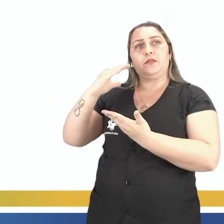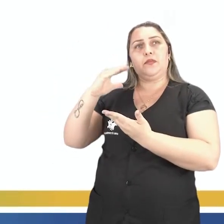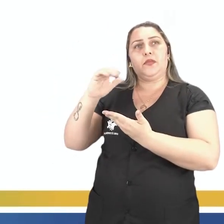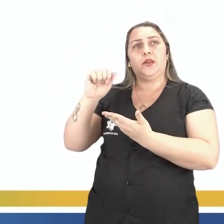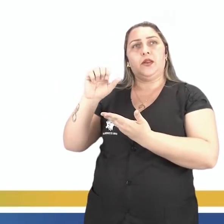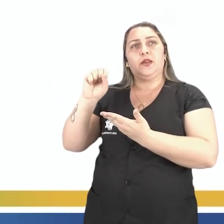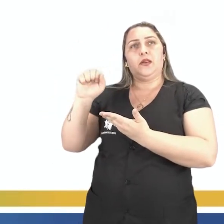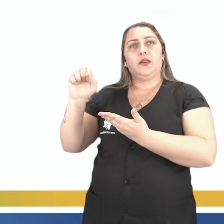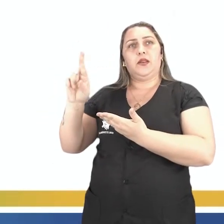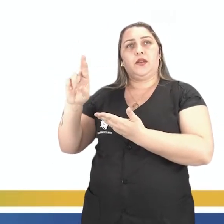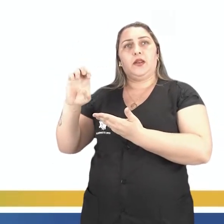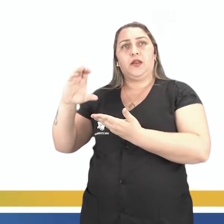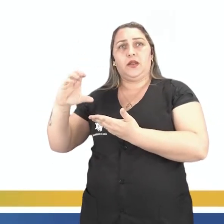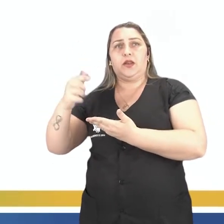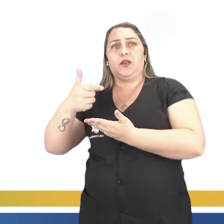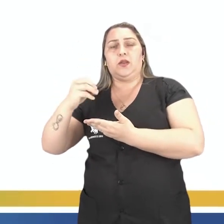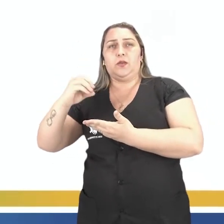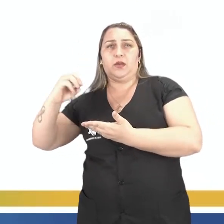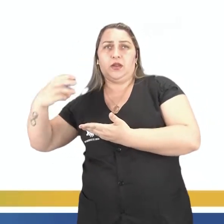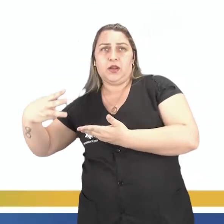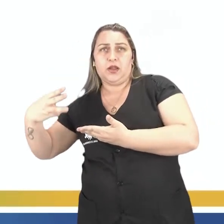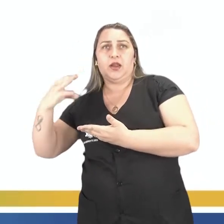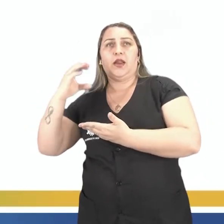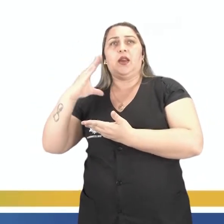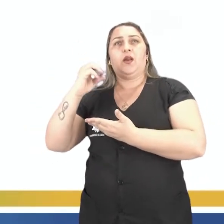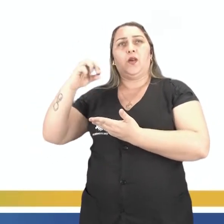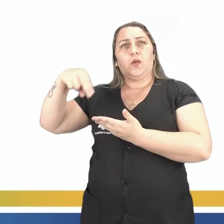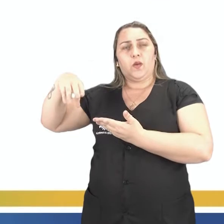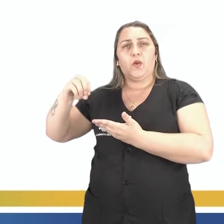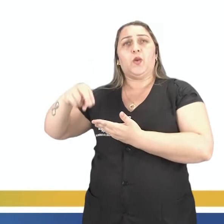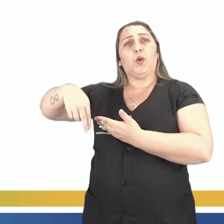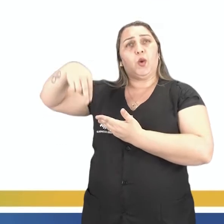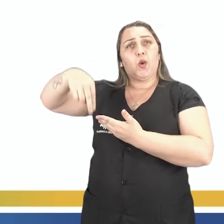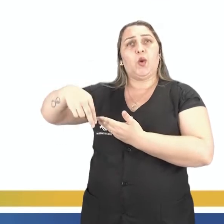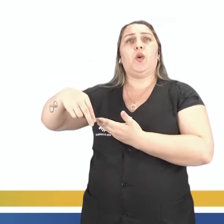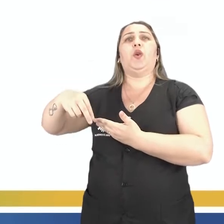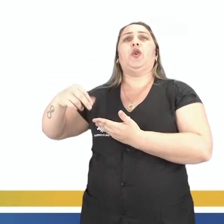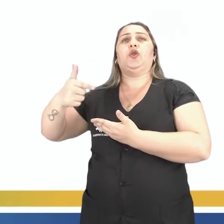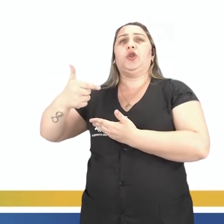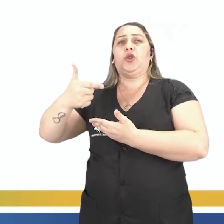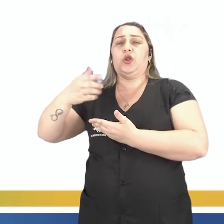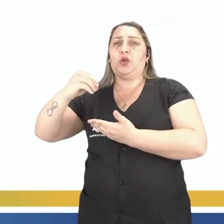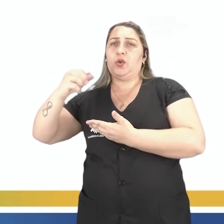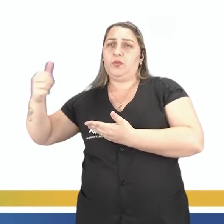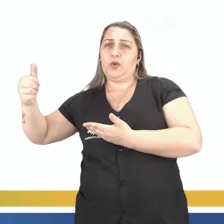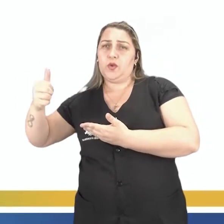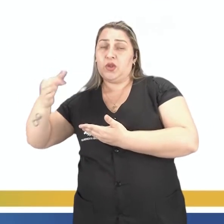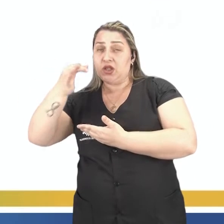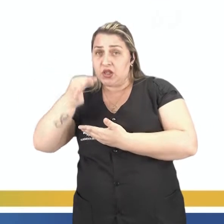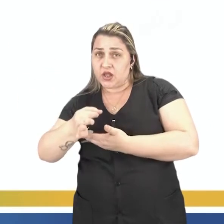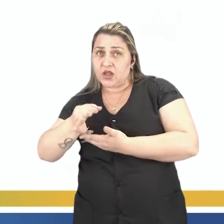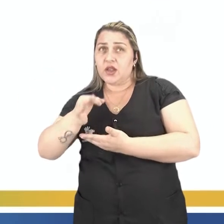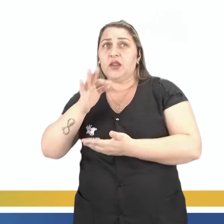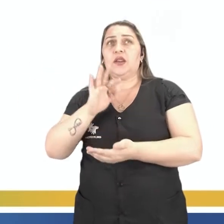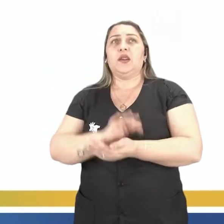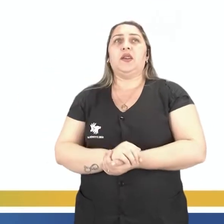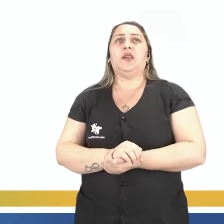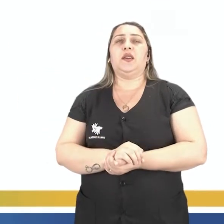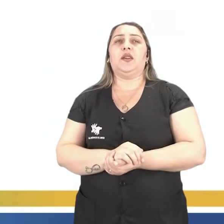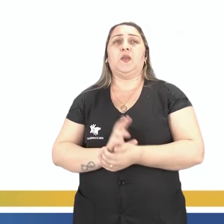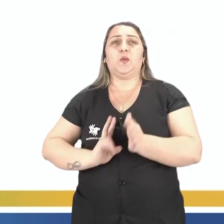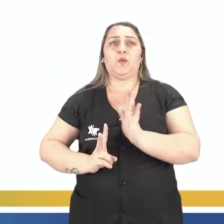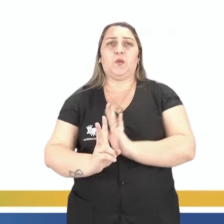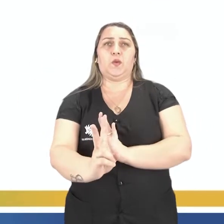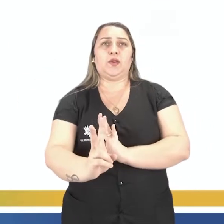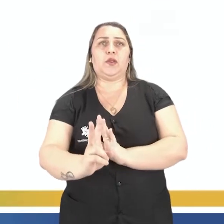de 2003 e Cono Norte, Los Olívios, de 2011, certo, pessoal?